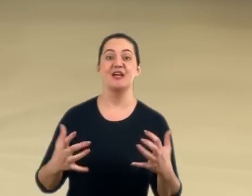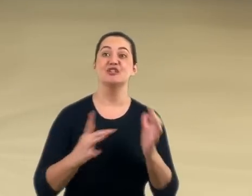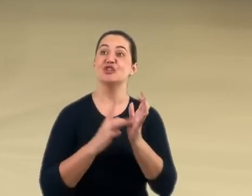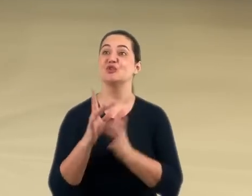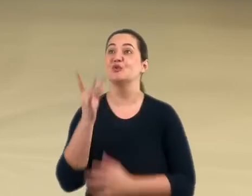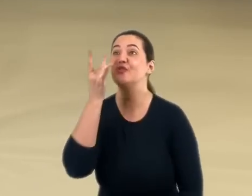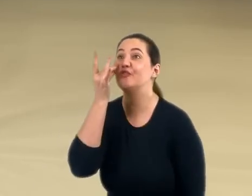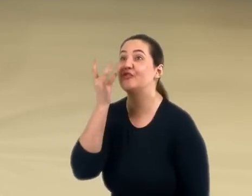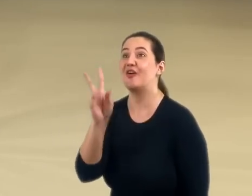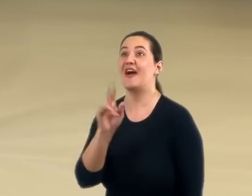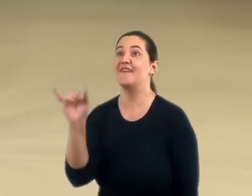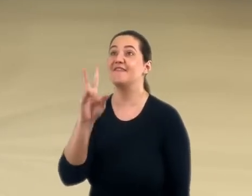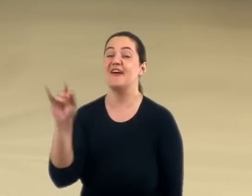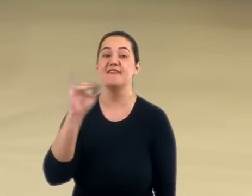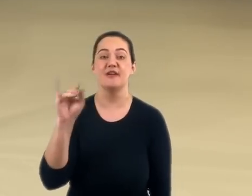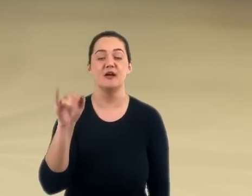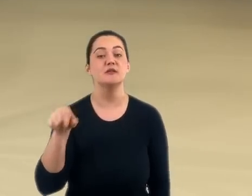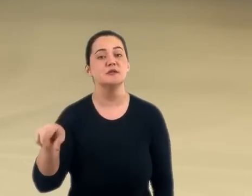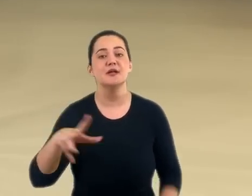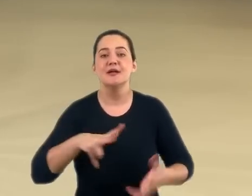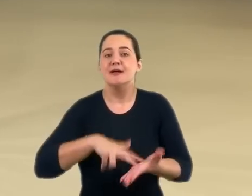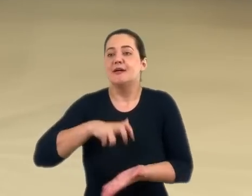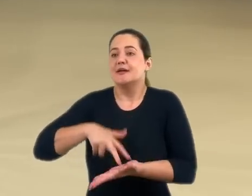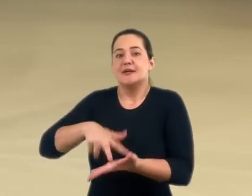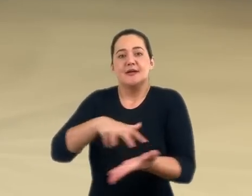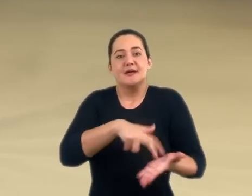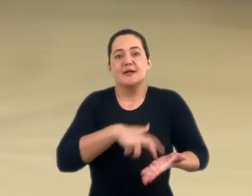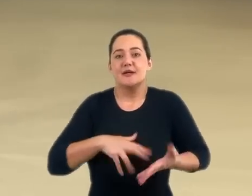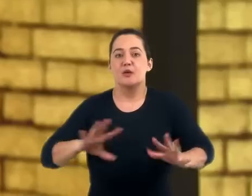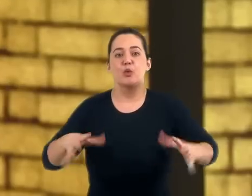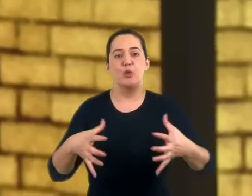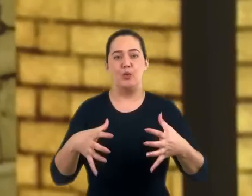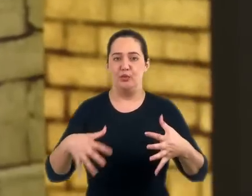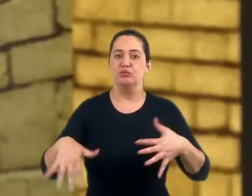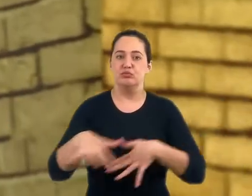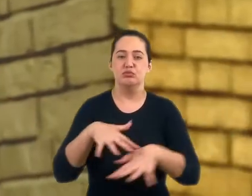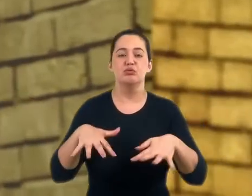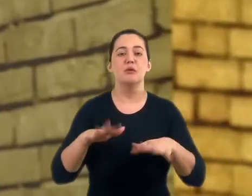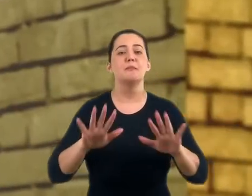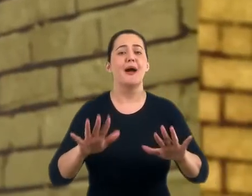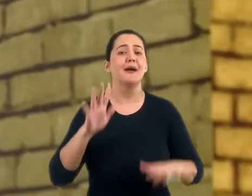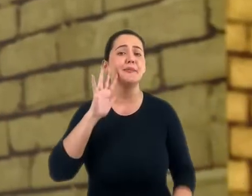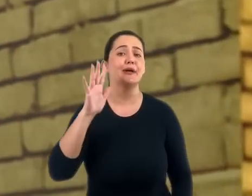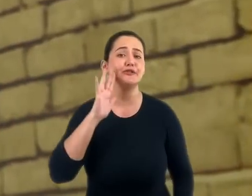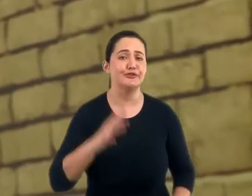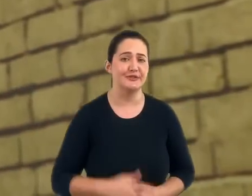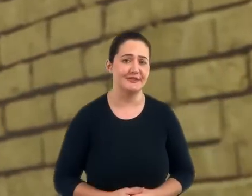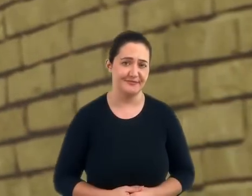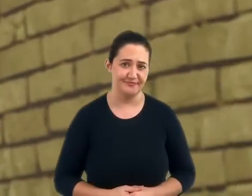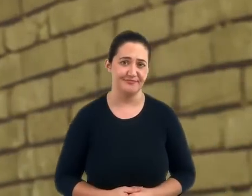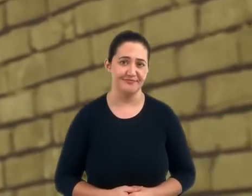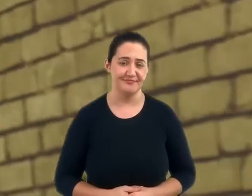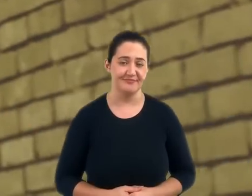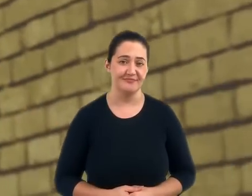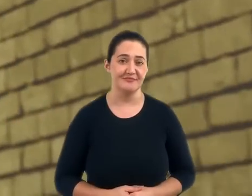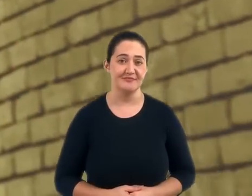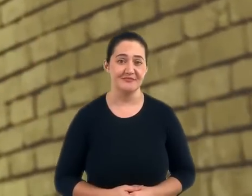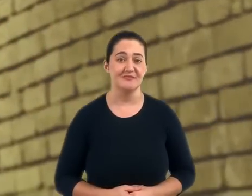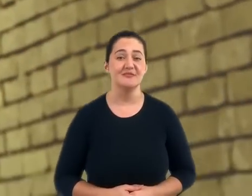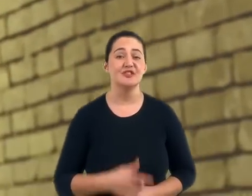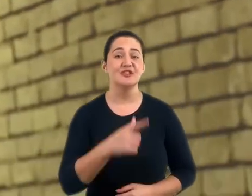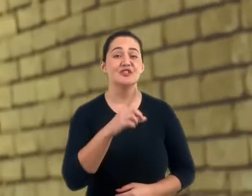Jesus voltando nas nuvens com poder e grande glória. Agora imagine só a profunda